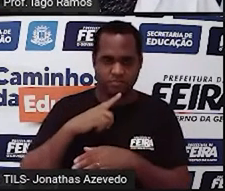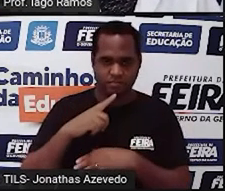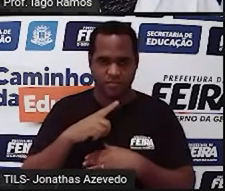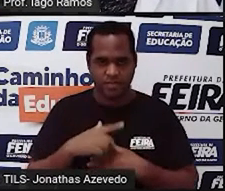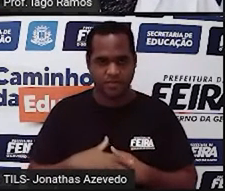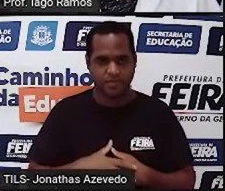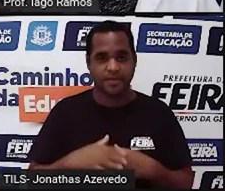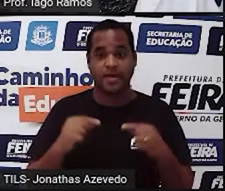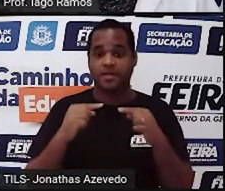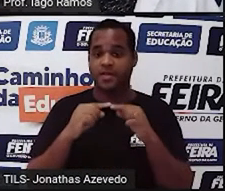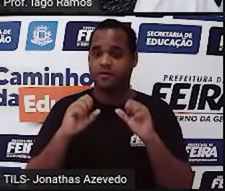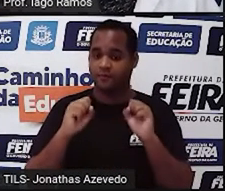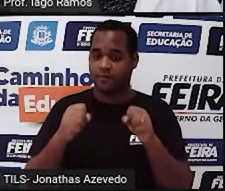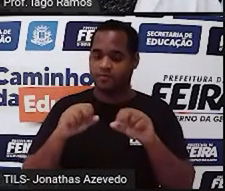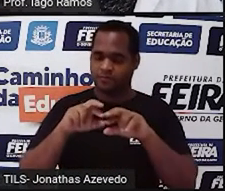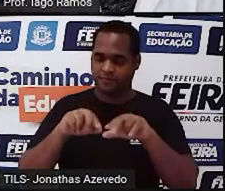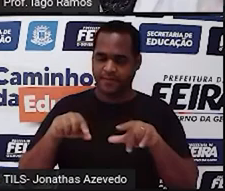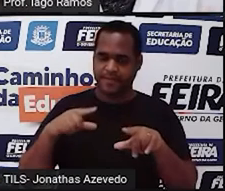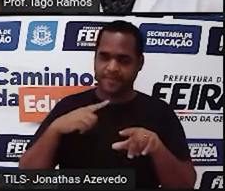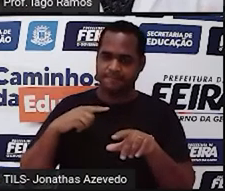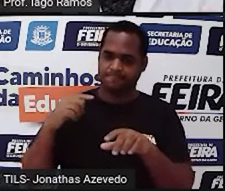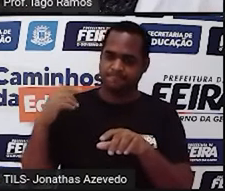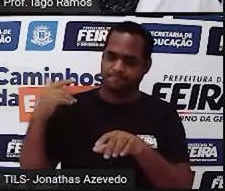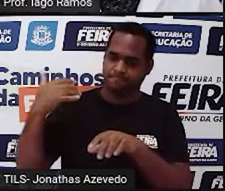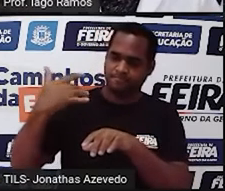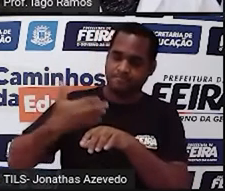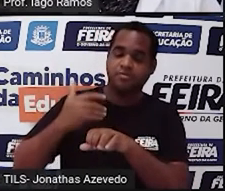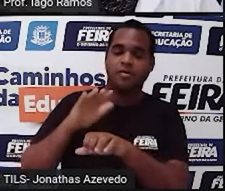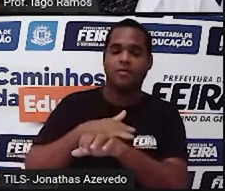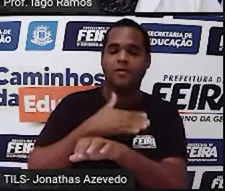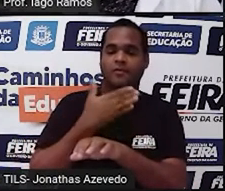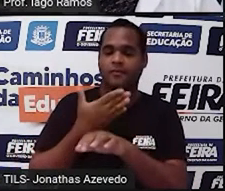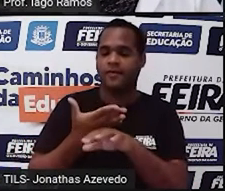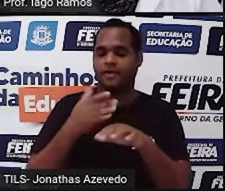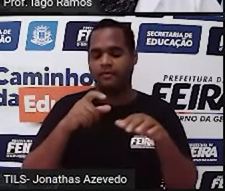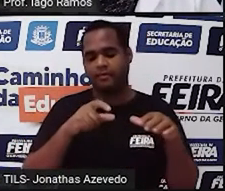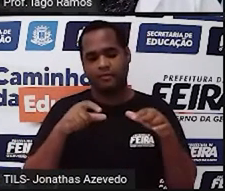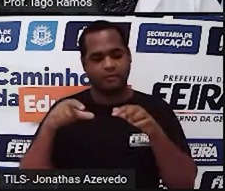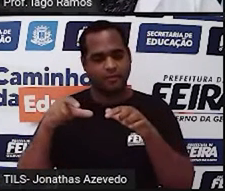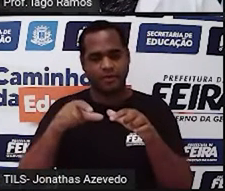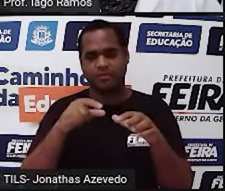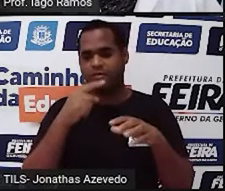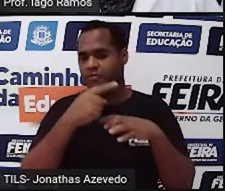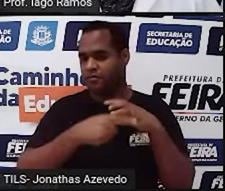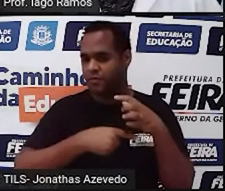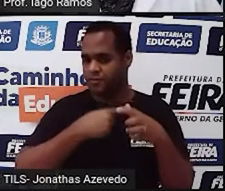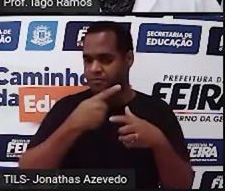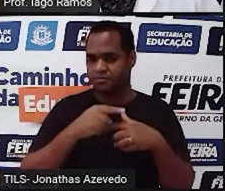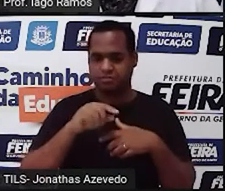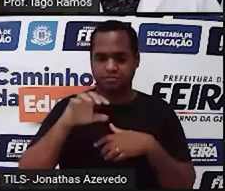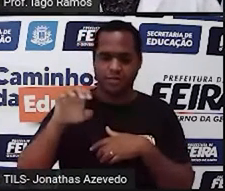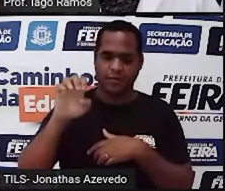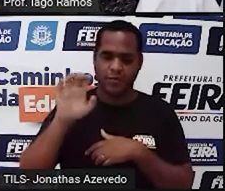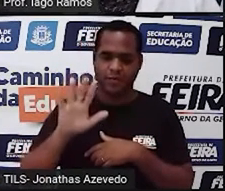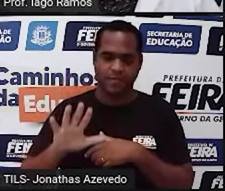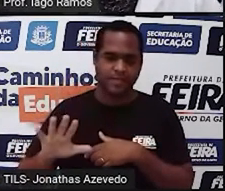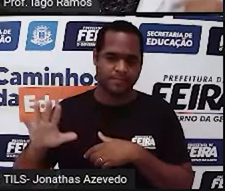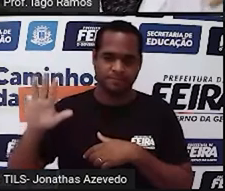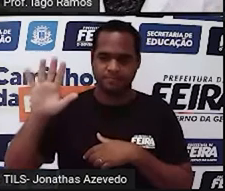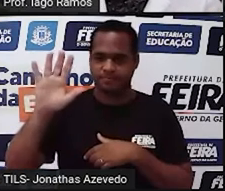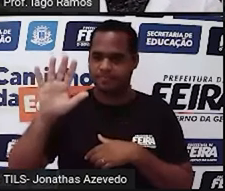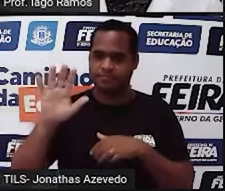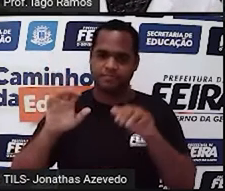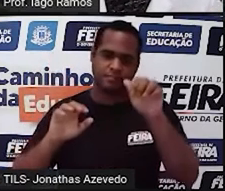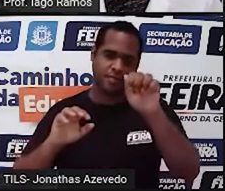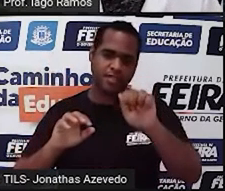aí contribuições de várias lugares desse mundo né do continente europeu do